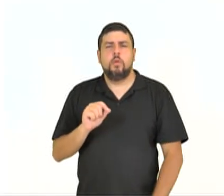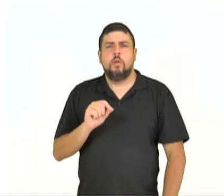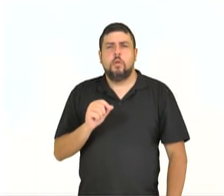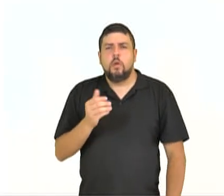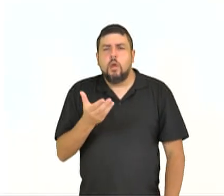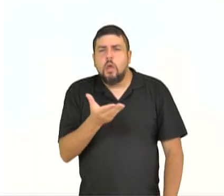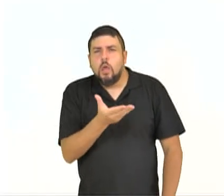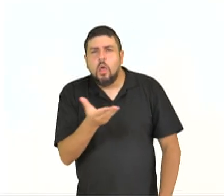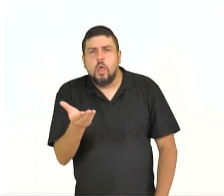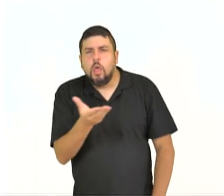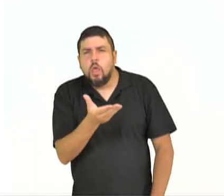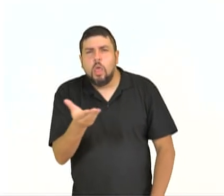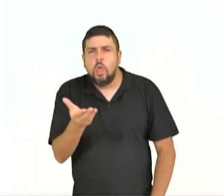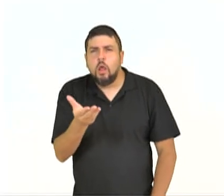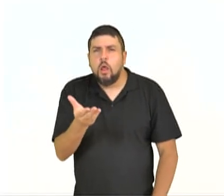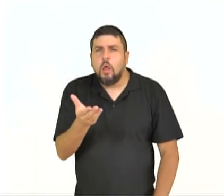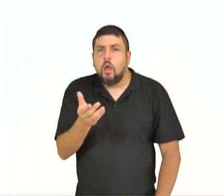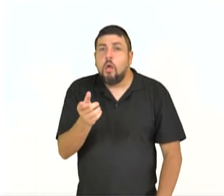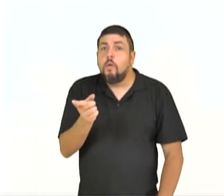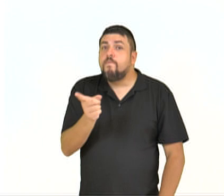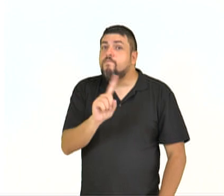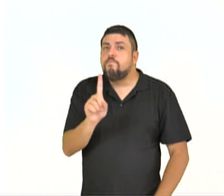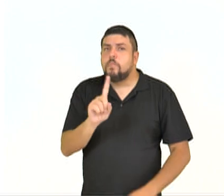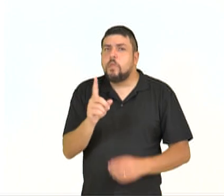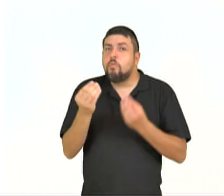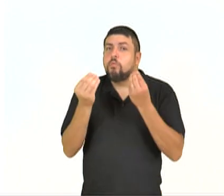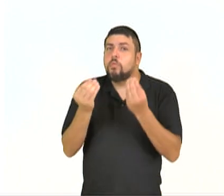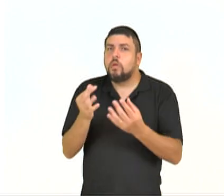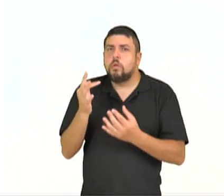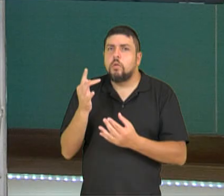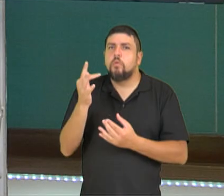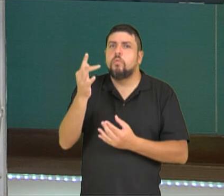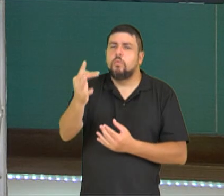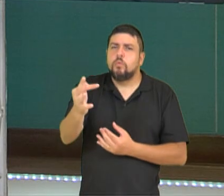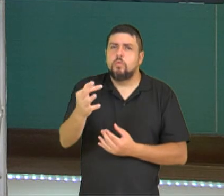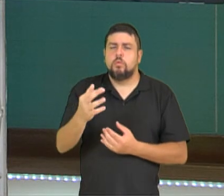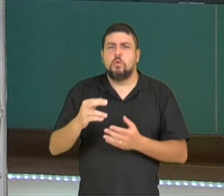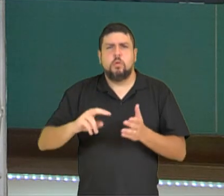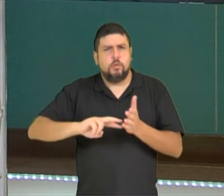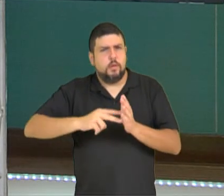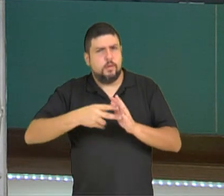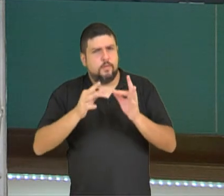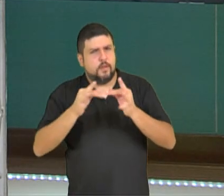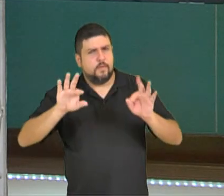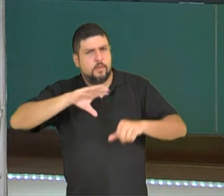dá futuro. Temos a representação dele como fica no cartaz.